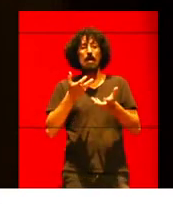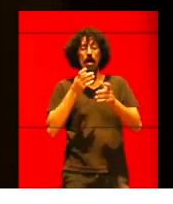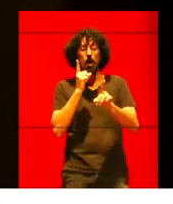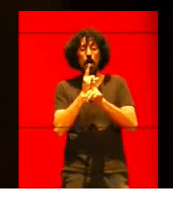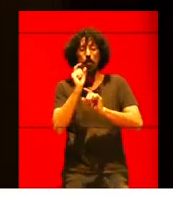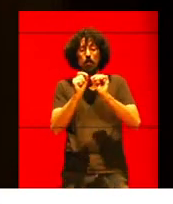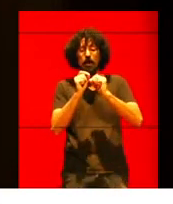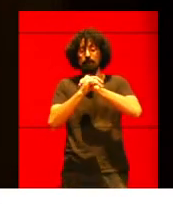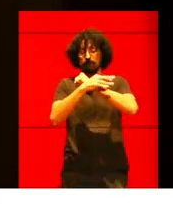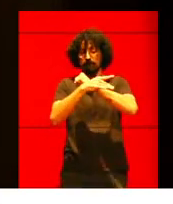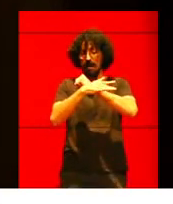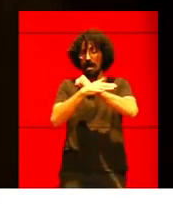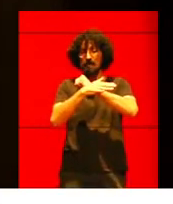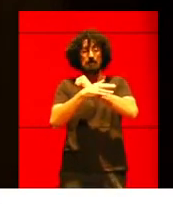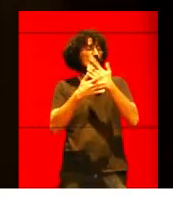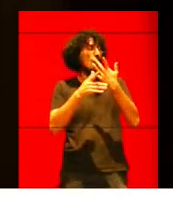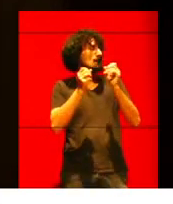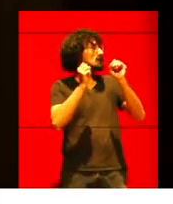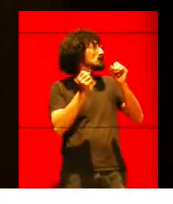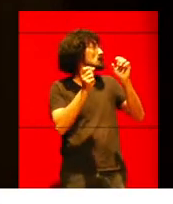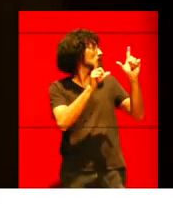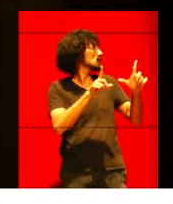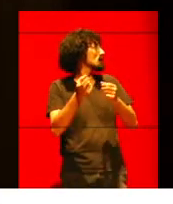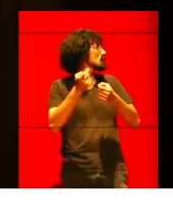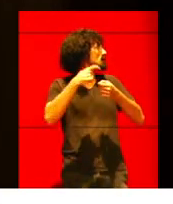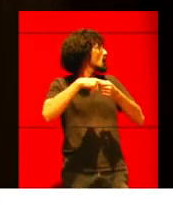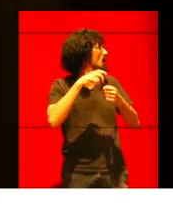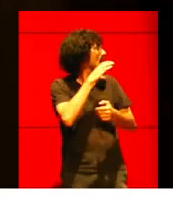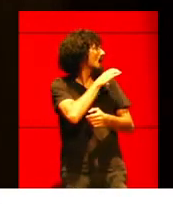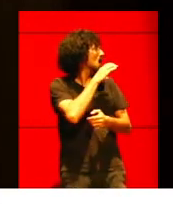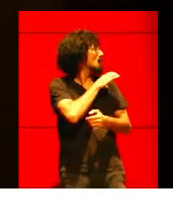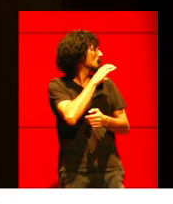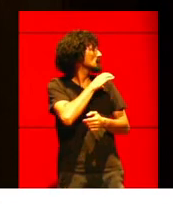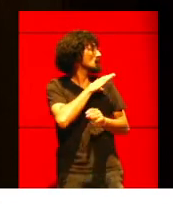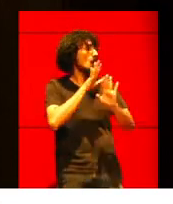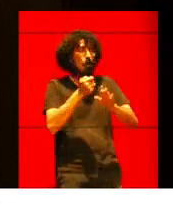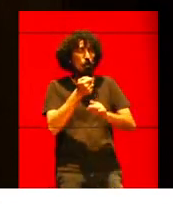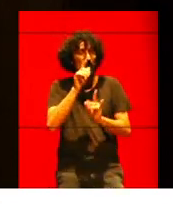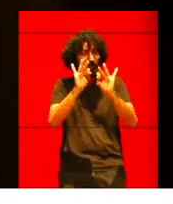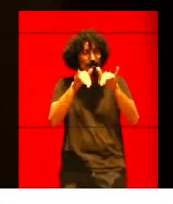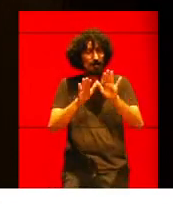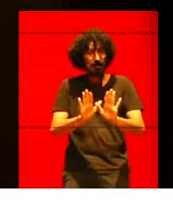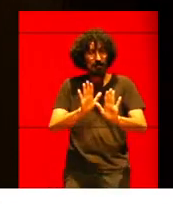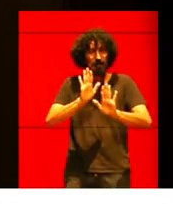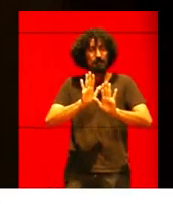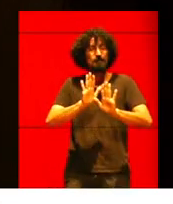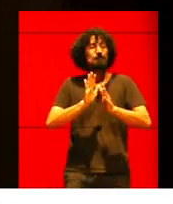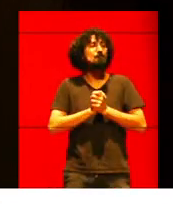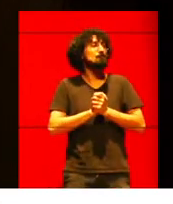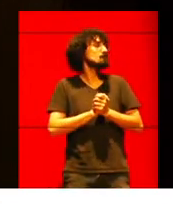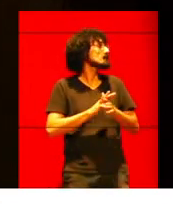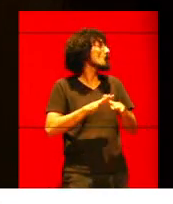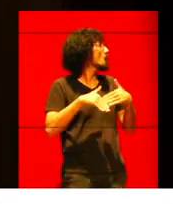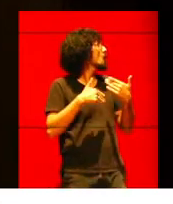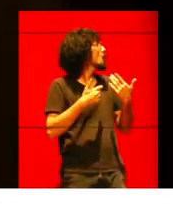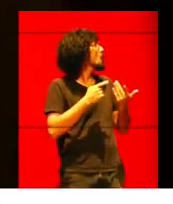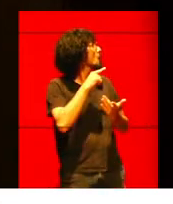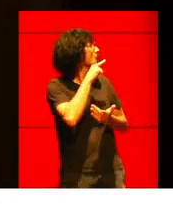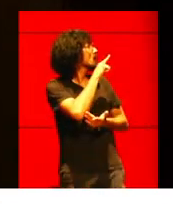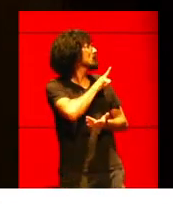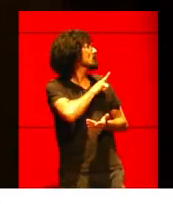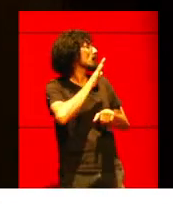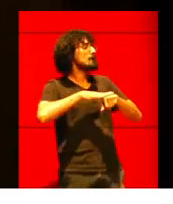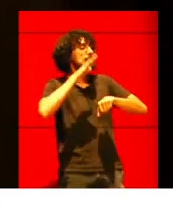ácido. Volta o slide anterior para mim, rapidão, por favor. Já vou sair daqui, hein? Quais são os compostos que têm